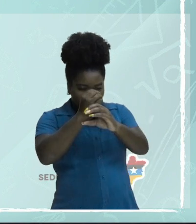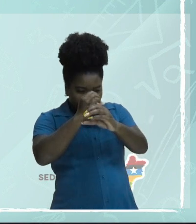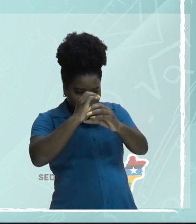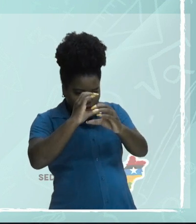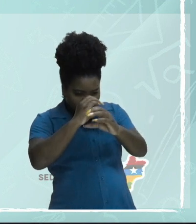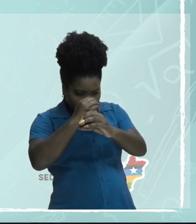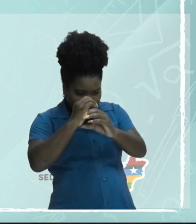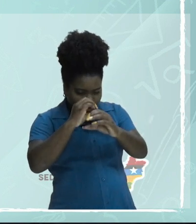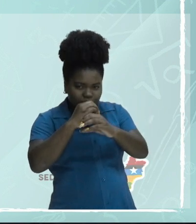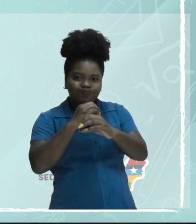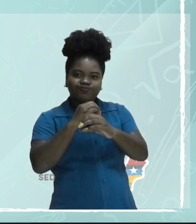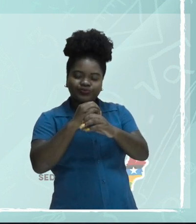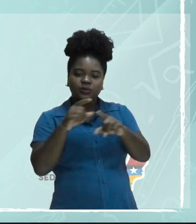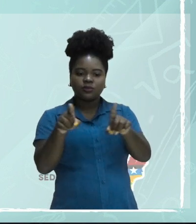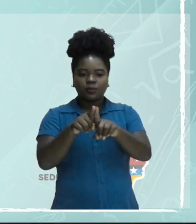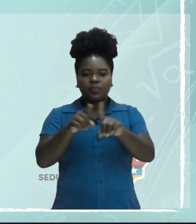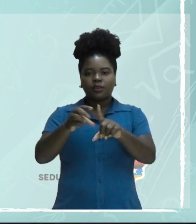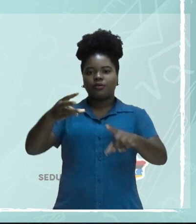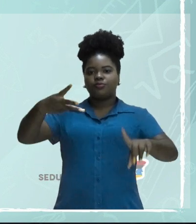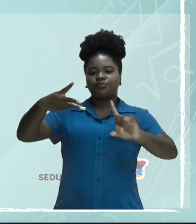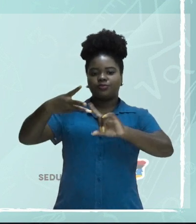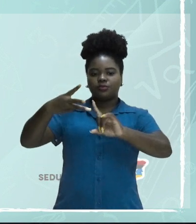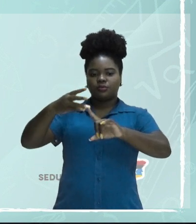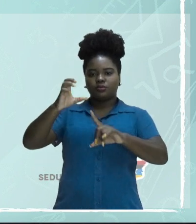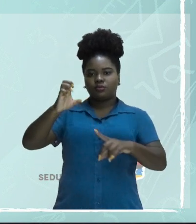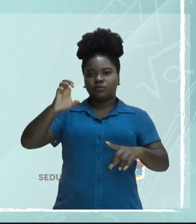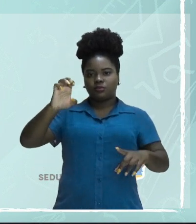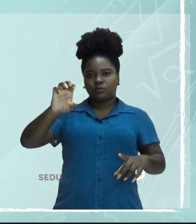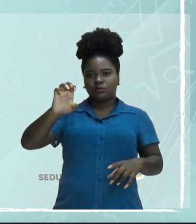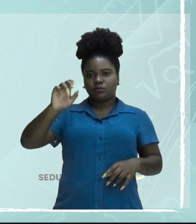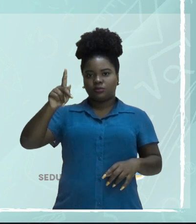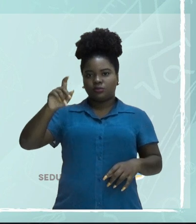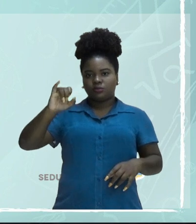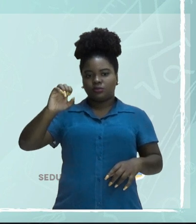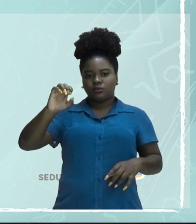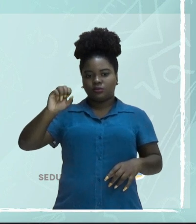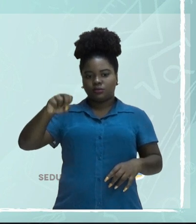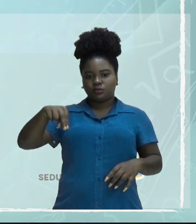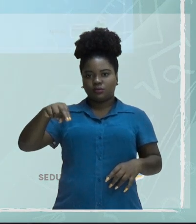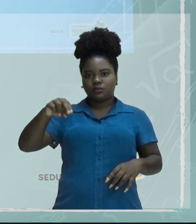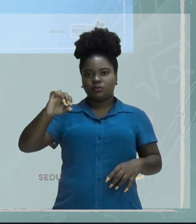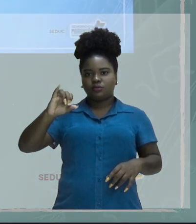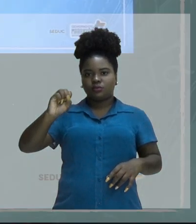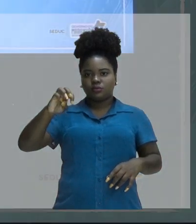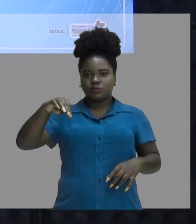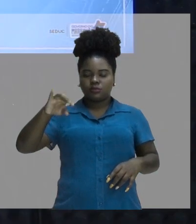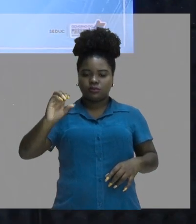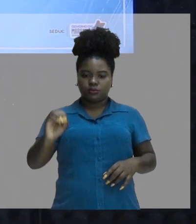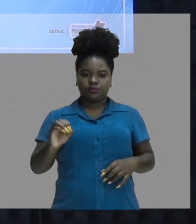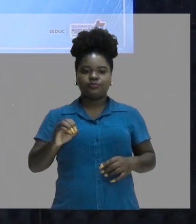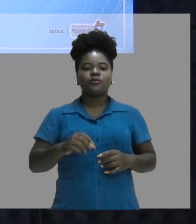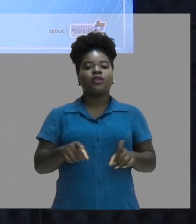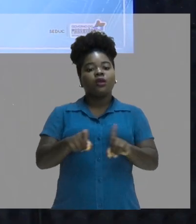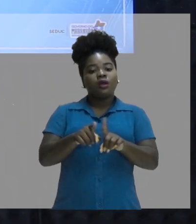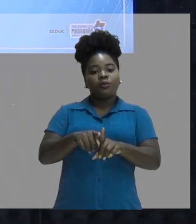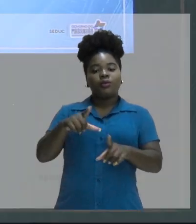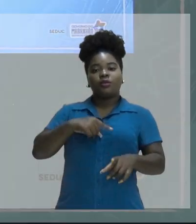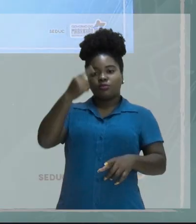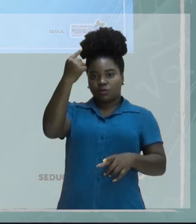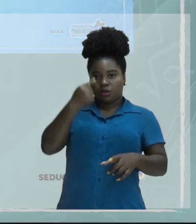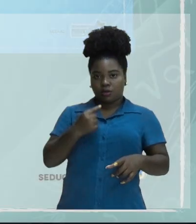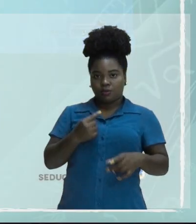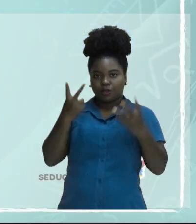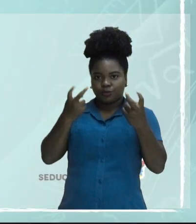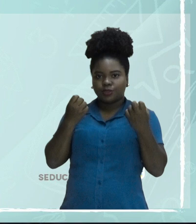ainda o epimísio, que é a camada mais externa de tecido conjuntivo, que circunda todo o músculo. Daí eu coloquei aqui a